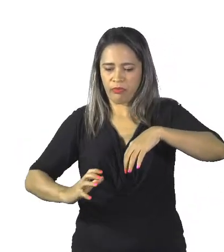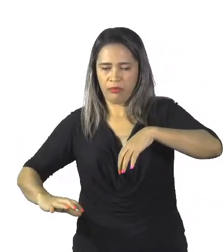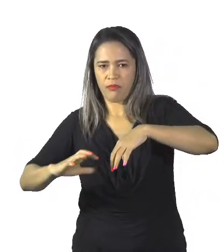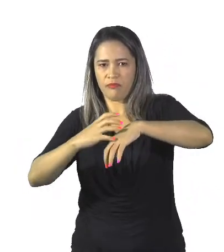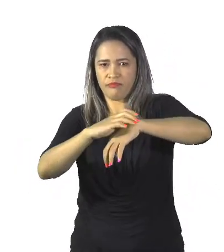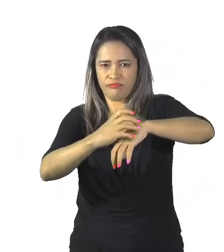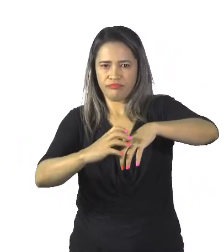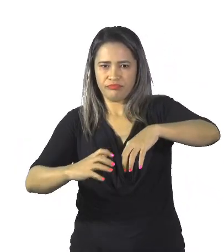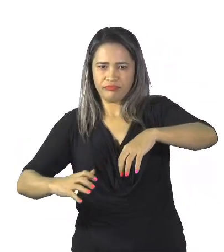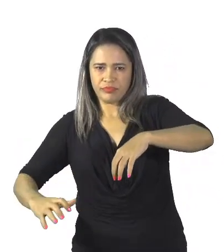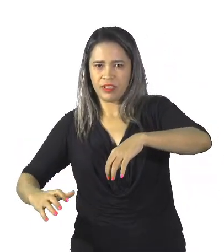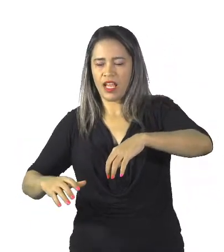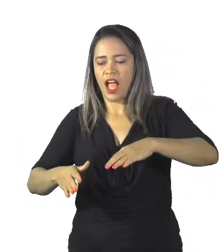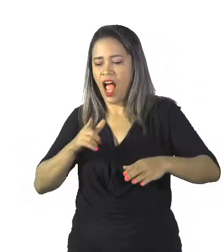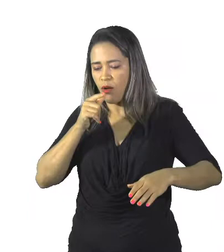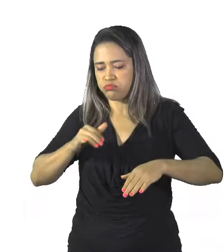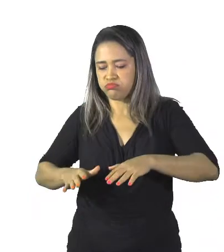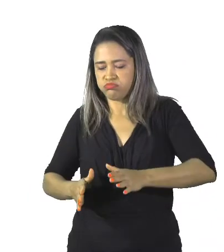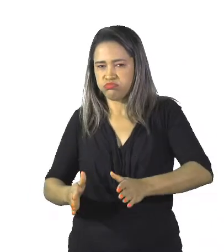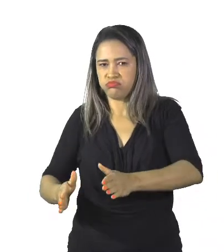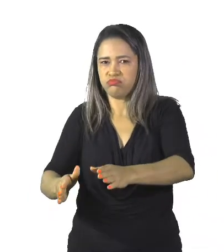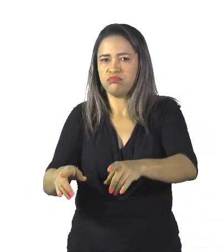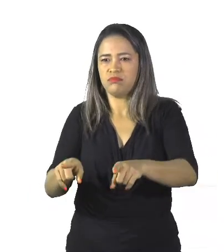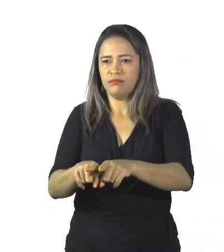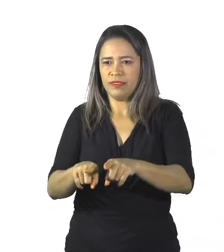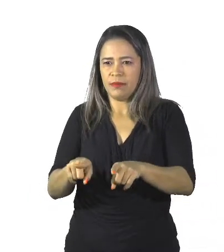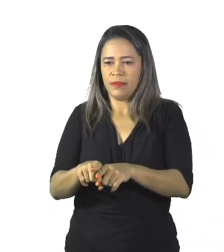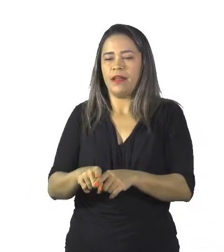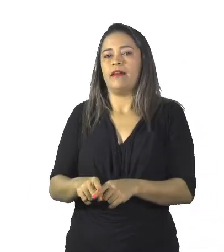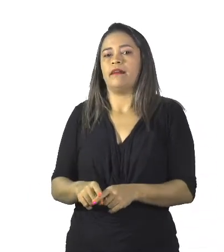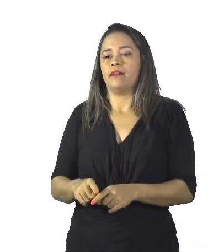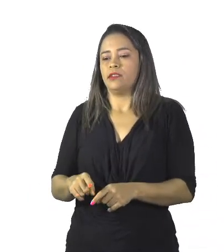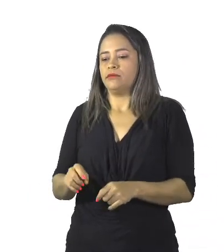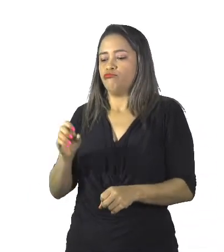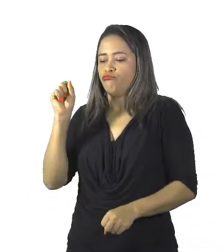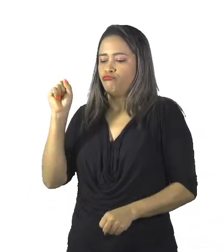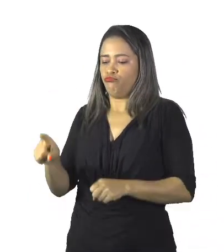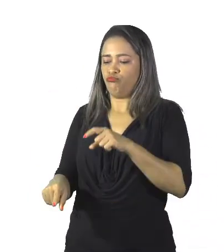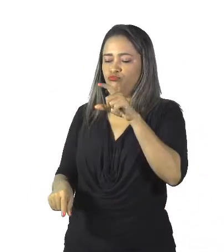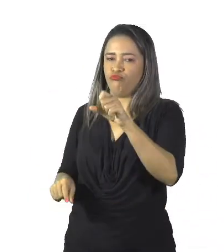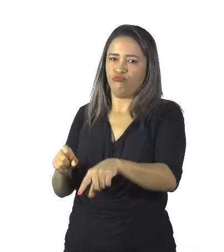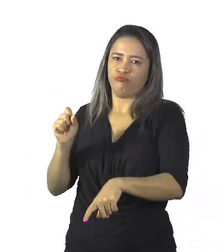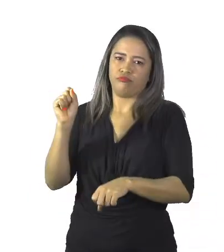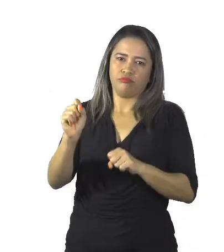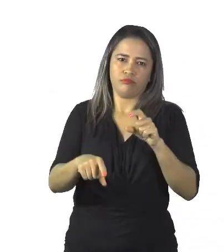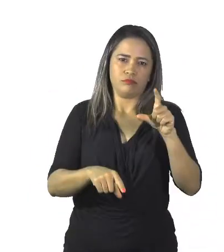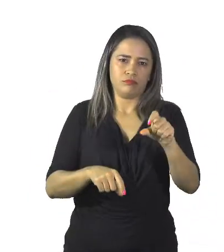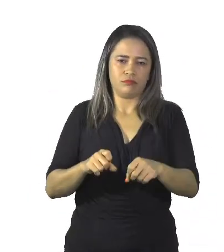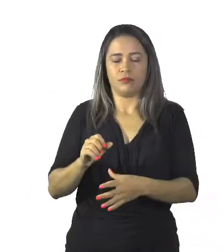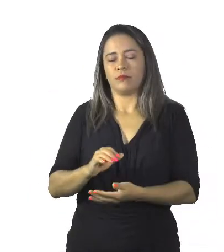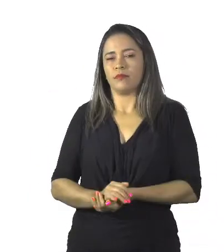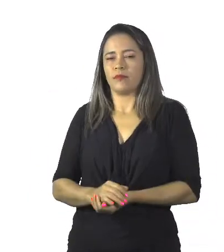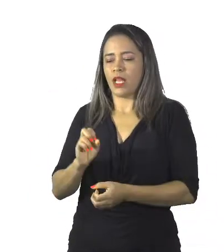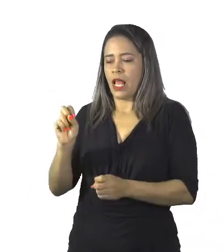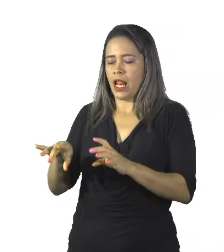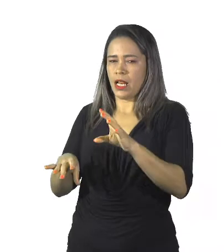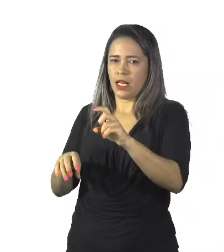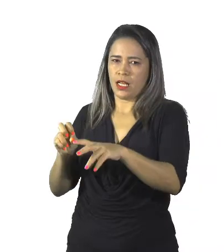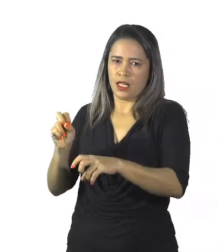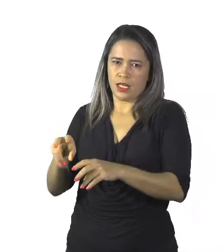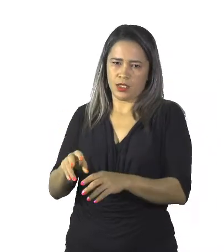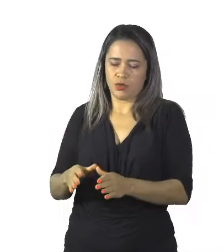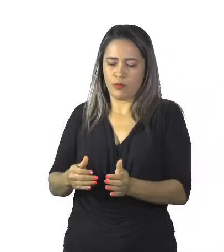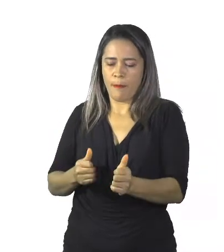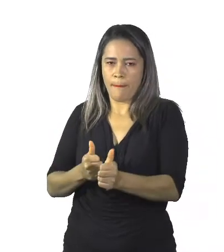do córrego. Também o descarte inadequado de resíduos sólidos próximos a